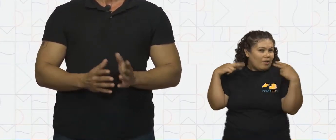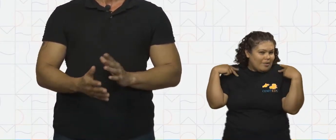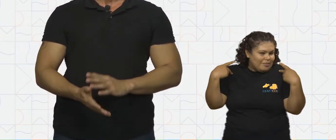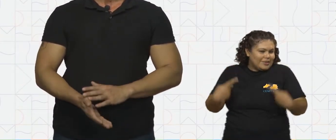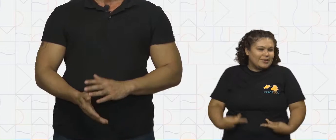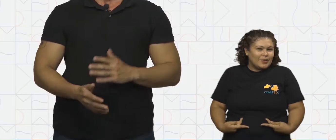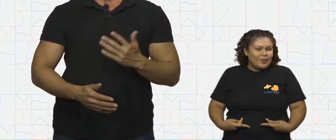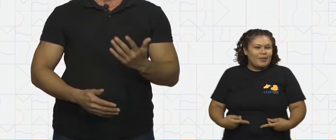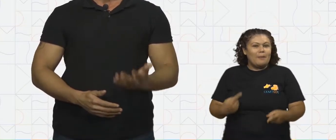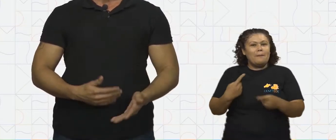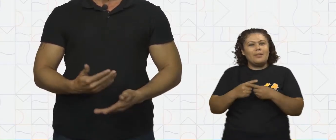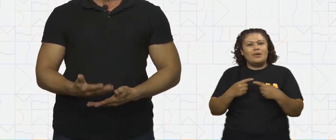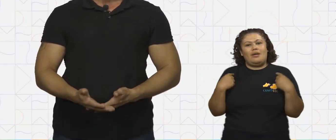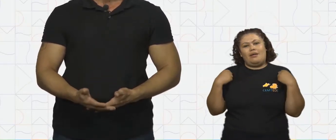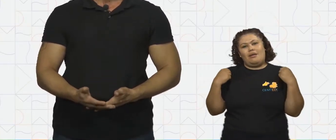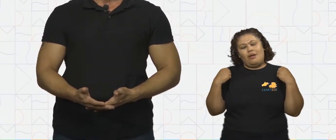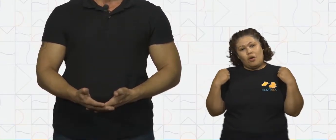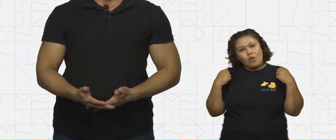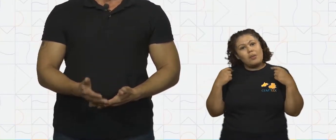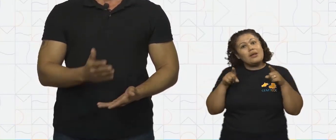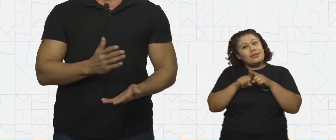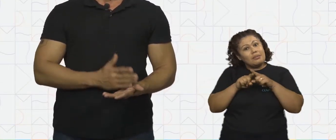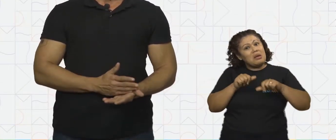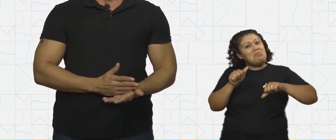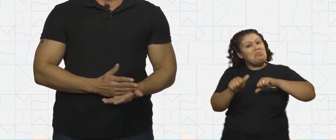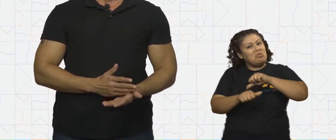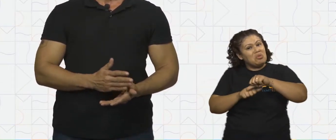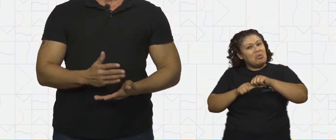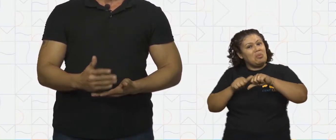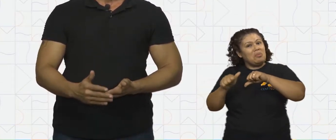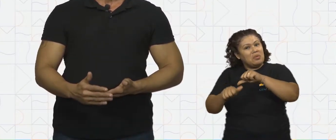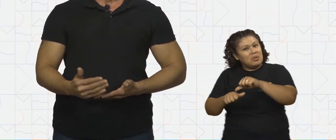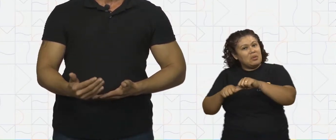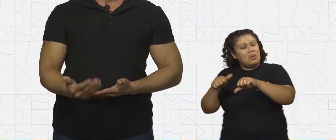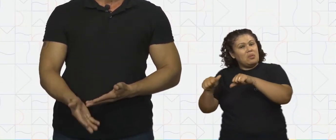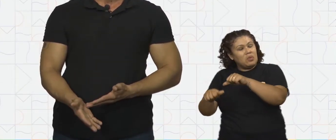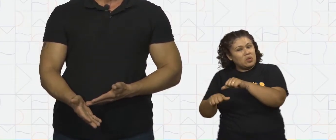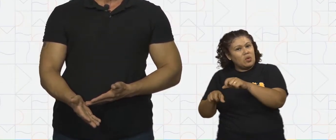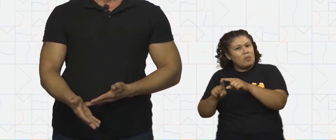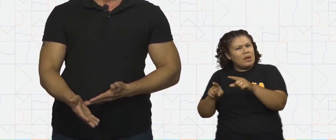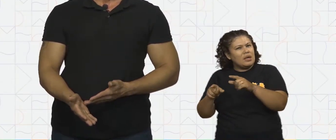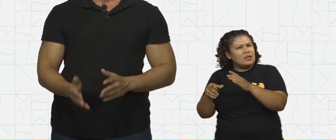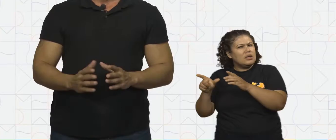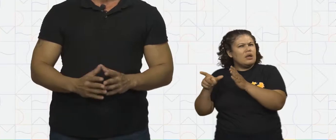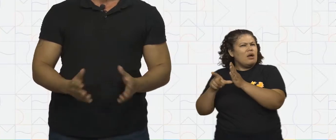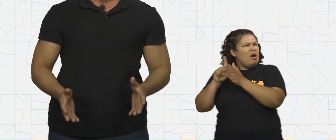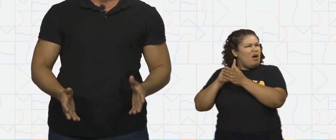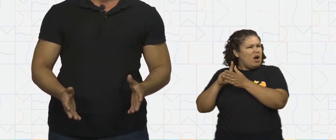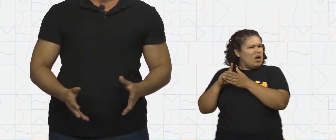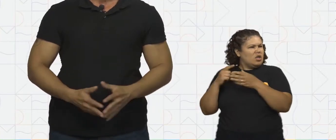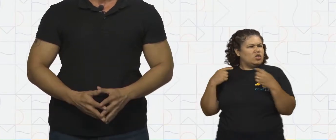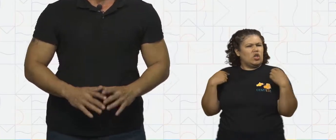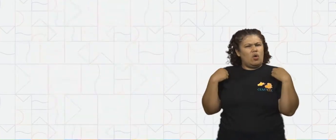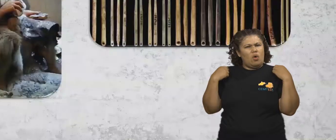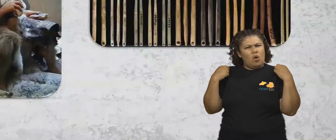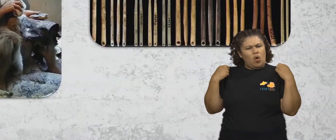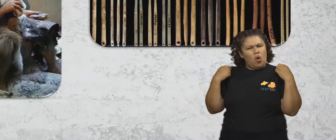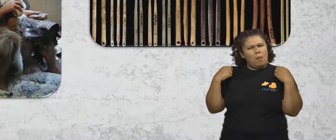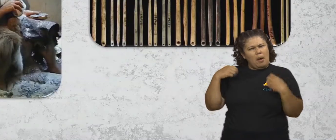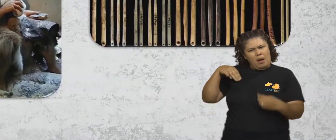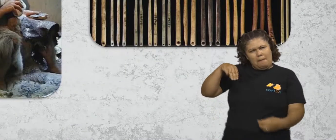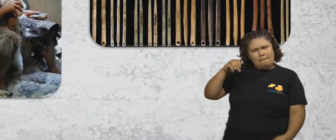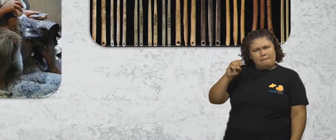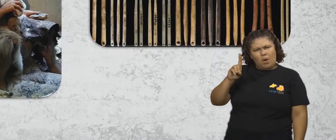roupa evoluiu juntamente com o homem. E nem sempre o vestuário foi usado como uma coisa da moda, como acontece hoje em dia. A história